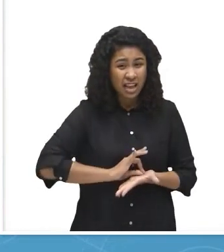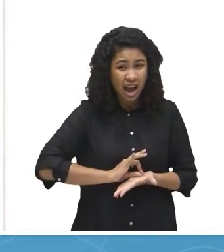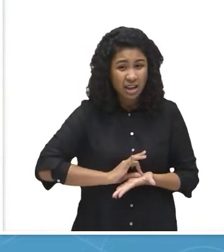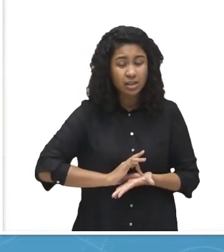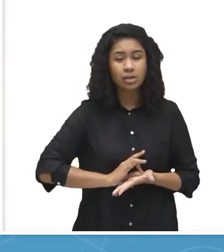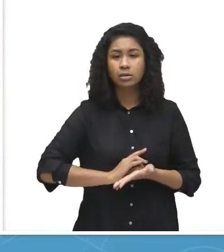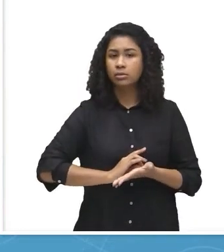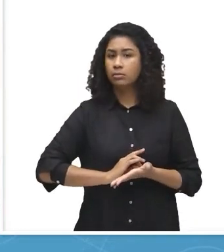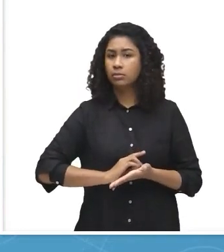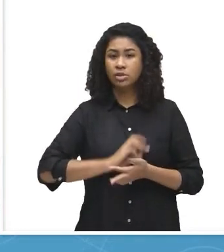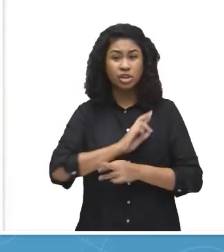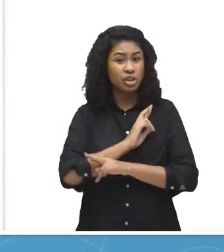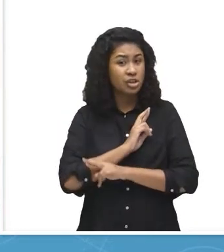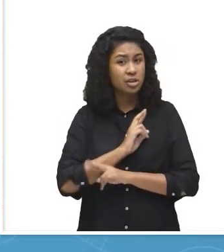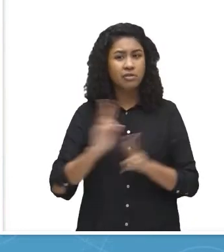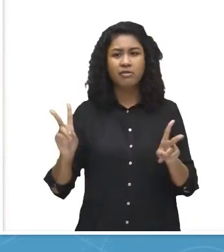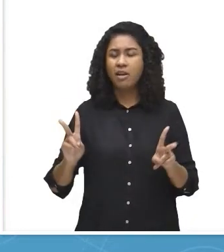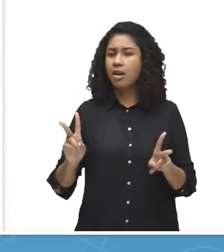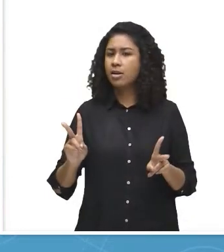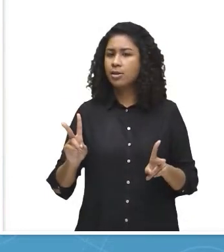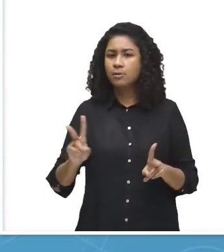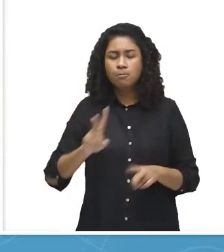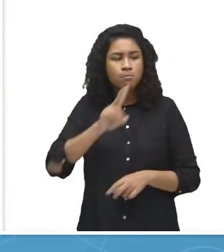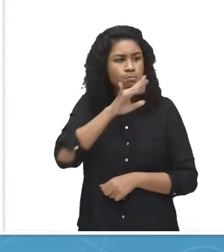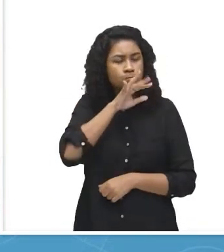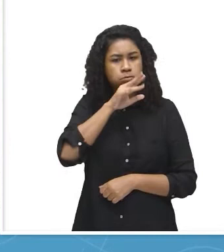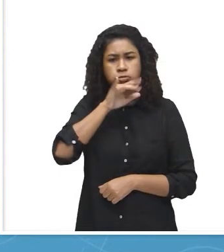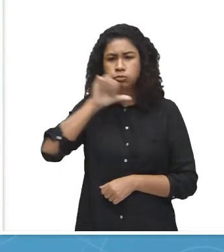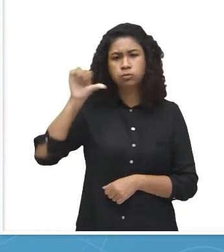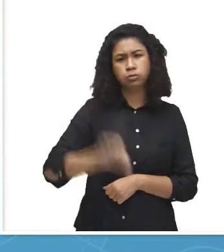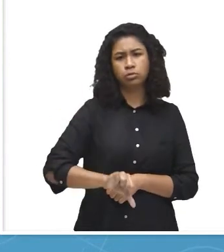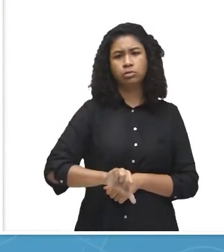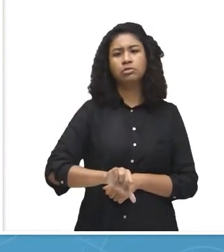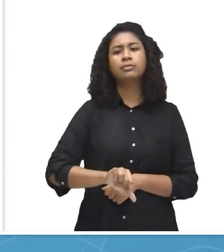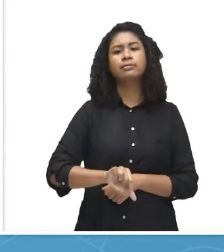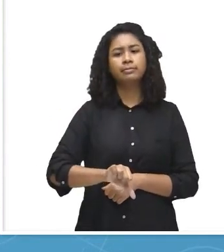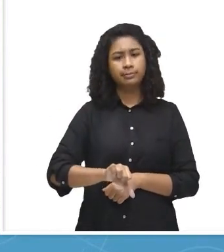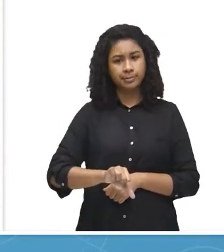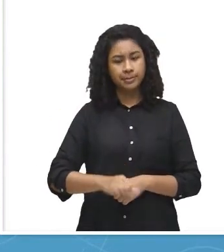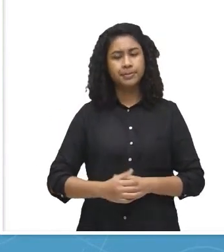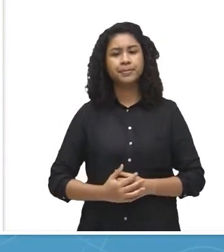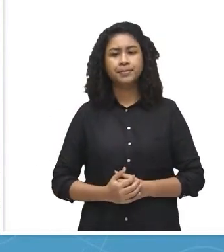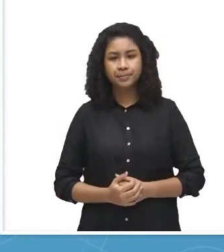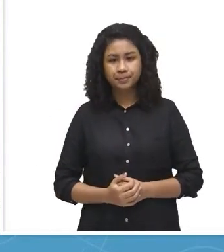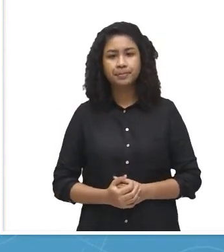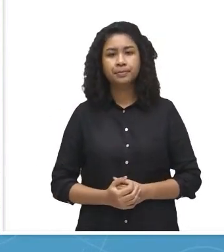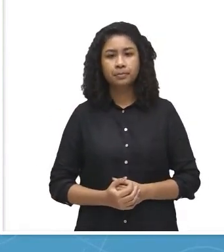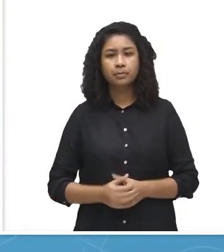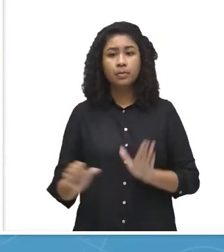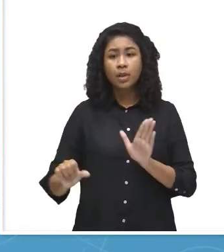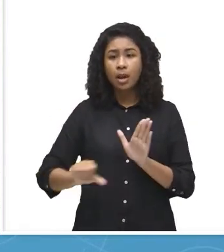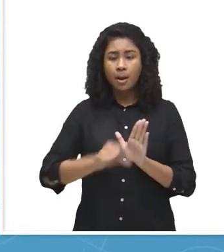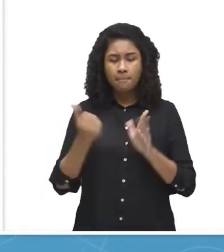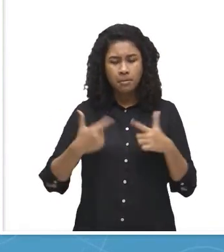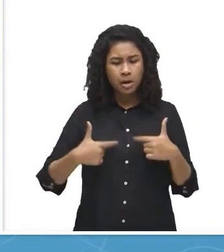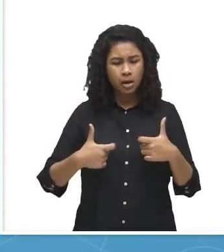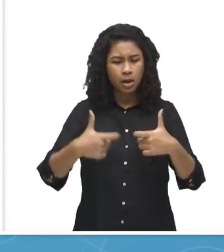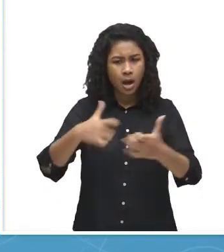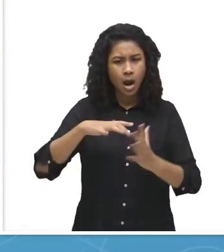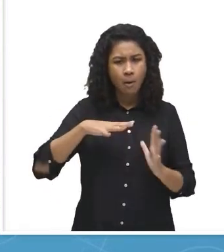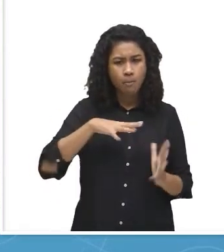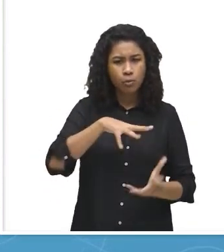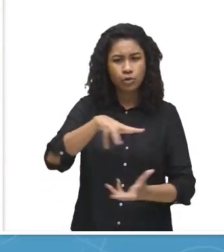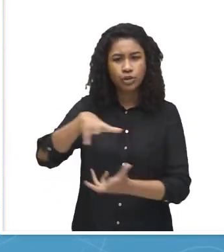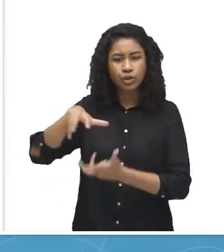é muito cruel, por assim dizer. E na Primeira Guerra Mundial, a Guerra de Trincheiras, ela mostrou